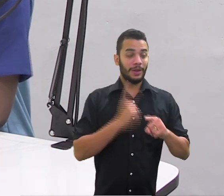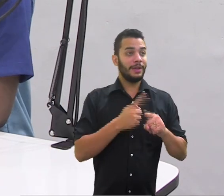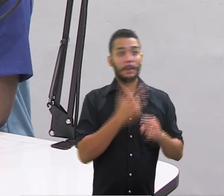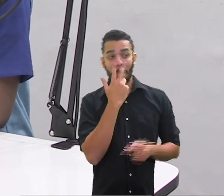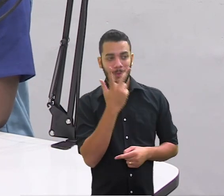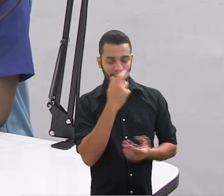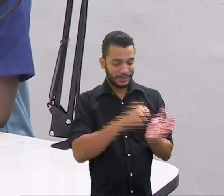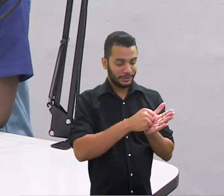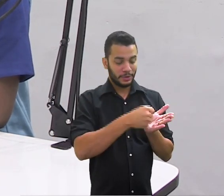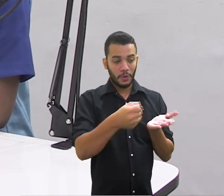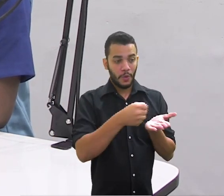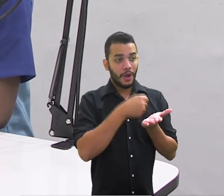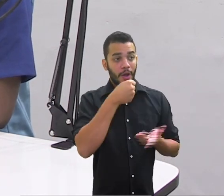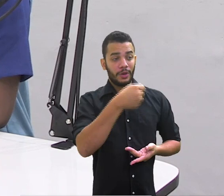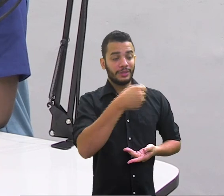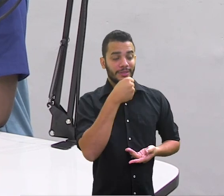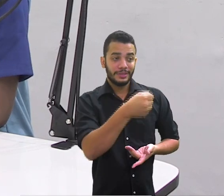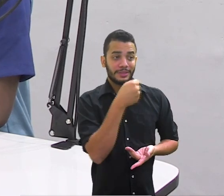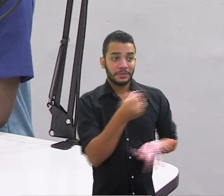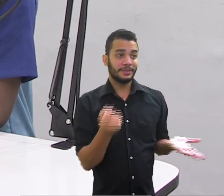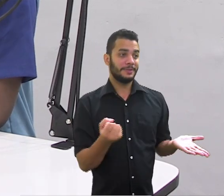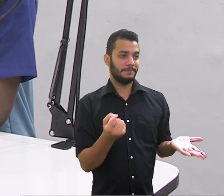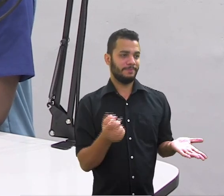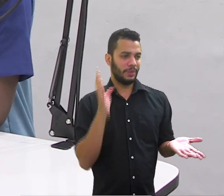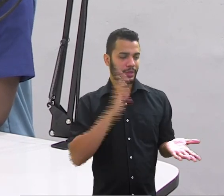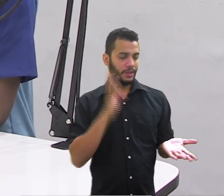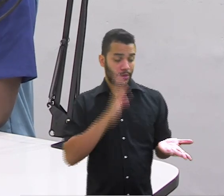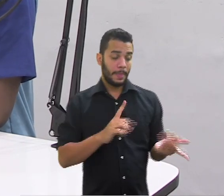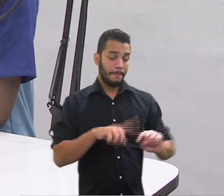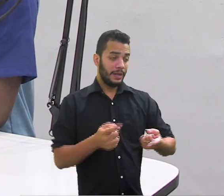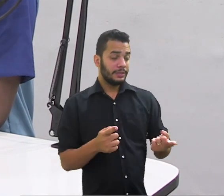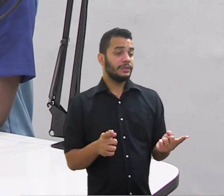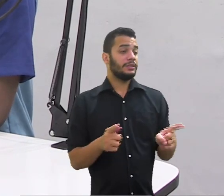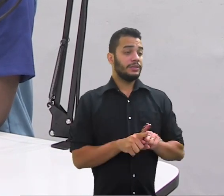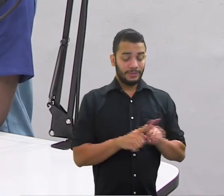entrevistando o Cabo Elionai, porque sempre tive algumas dúvidas sobre